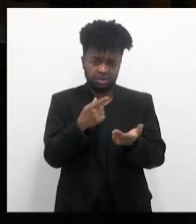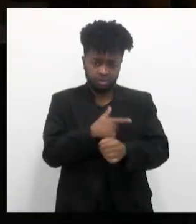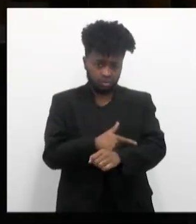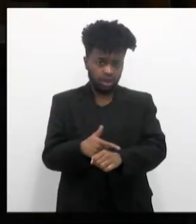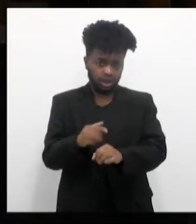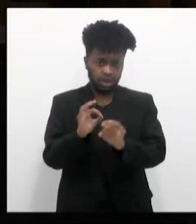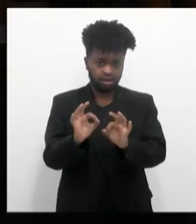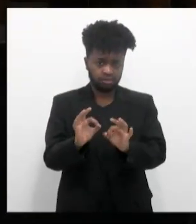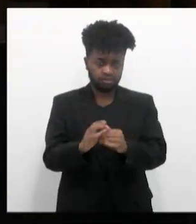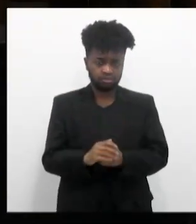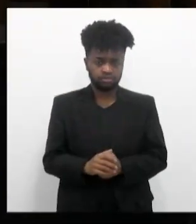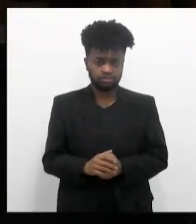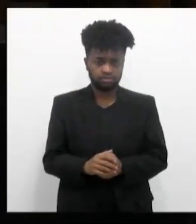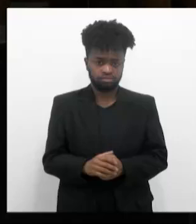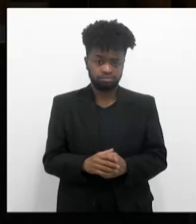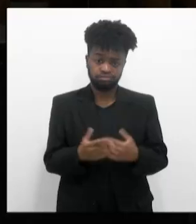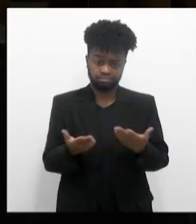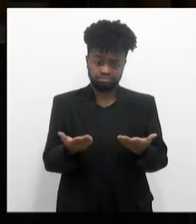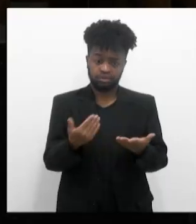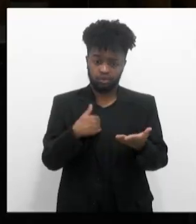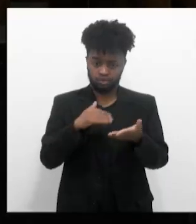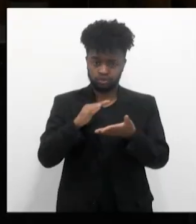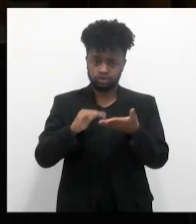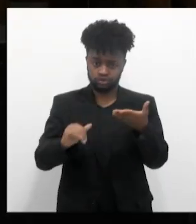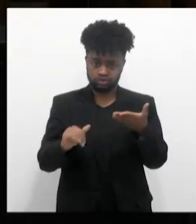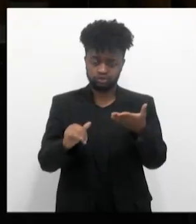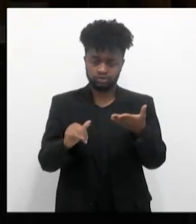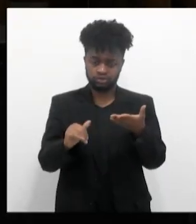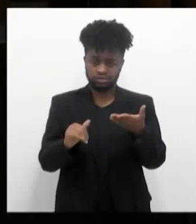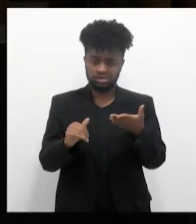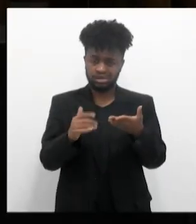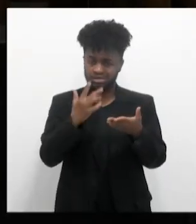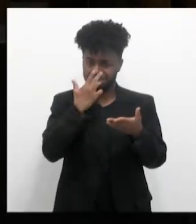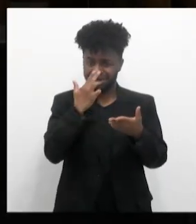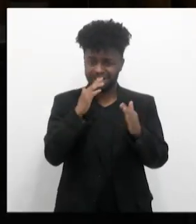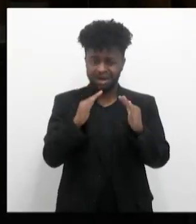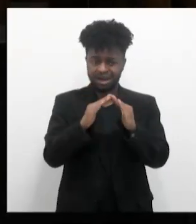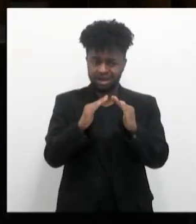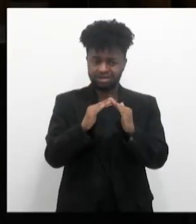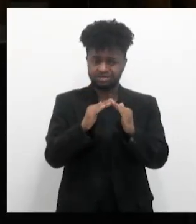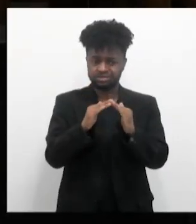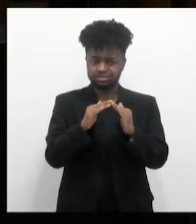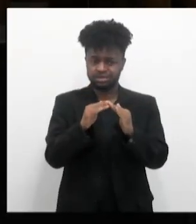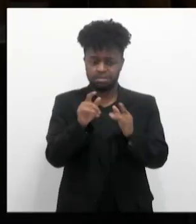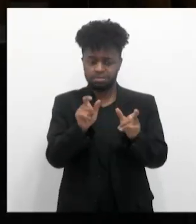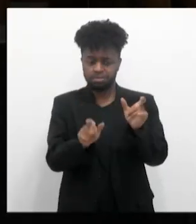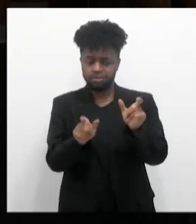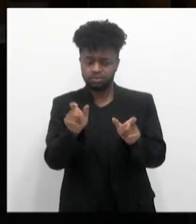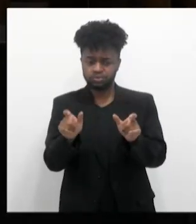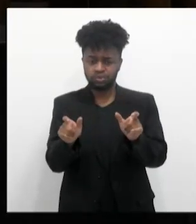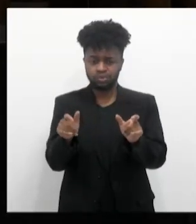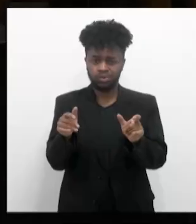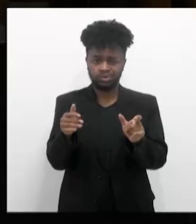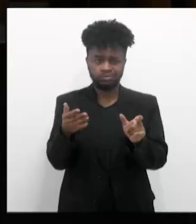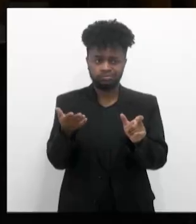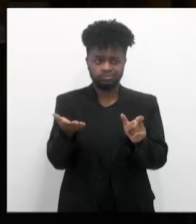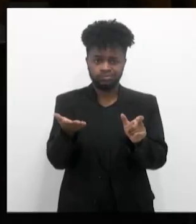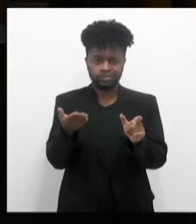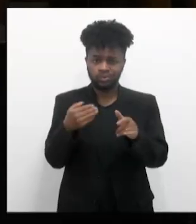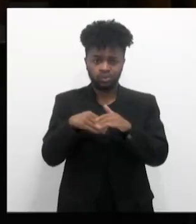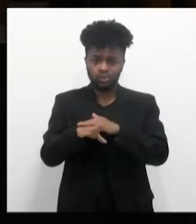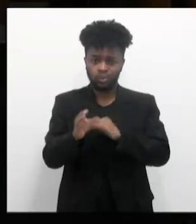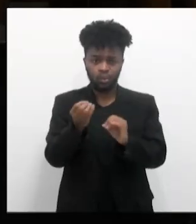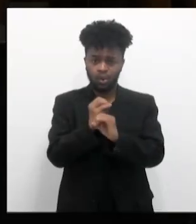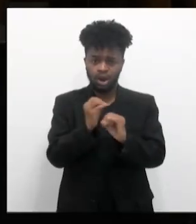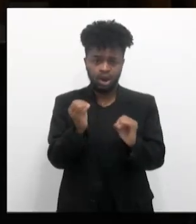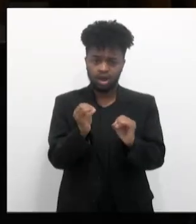né? Eu até retiro, né? Parece uma casa de pessoas que não guardam nenhum